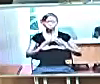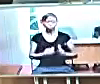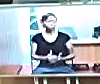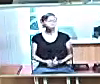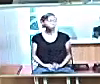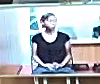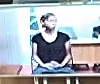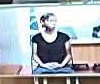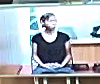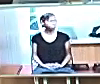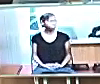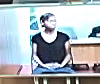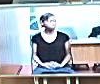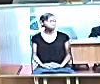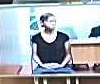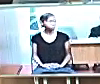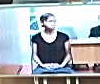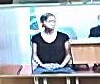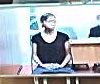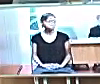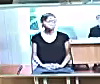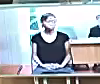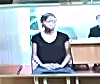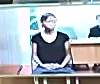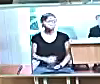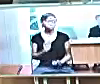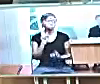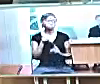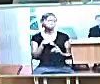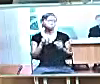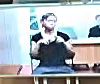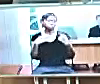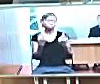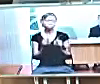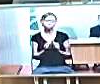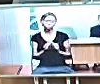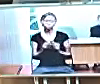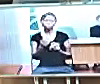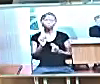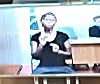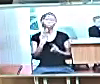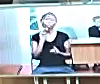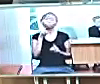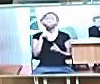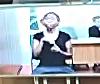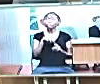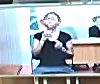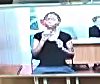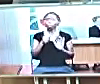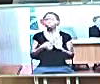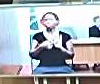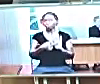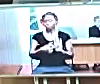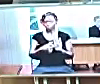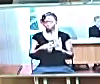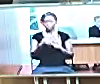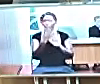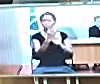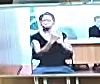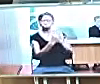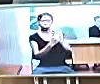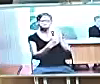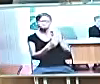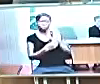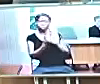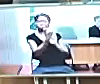a finalidade da reunião é essa reunião se destina a apreciar a matéria constante na pauta receber